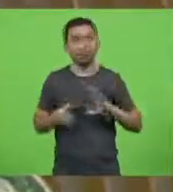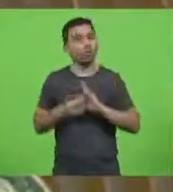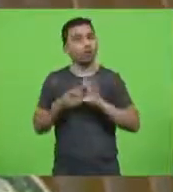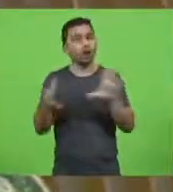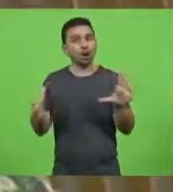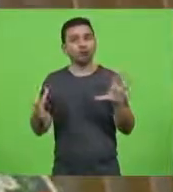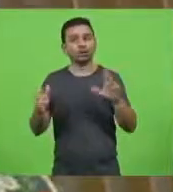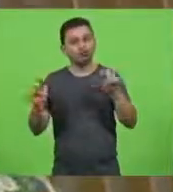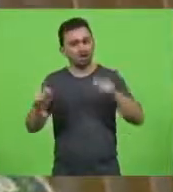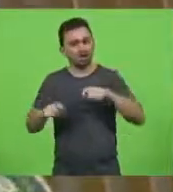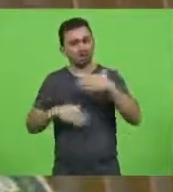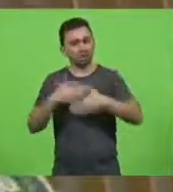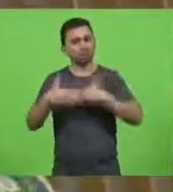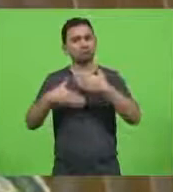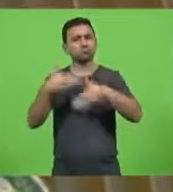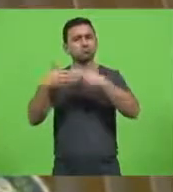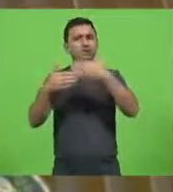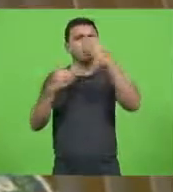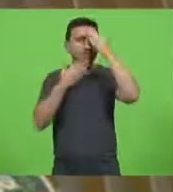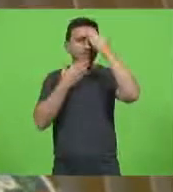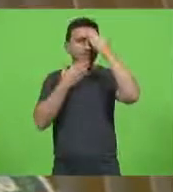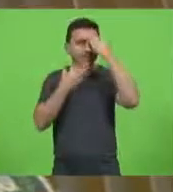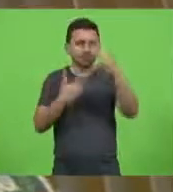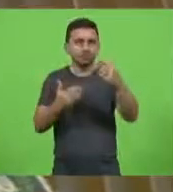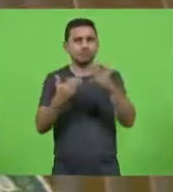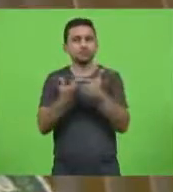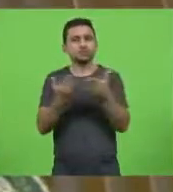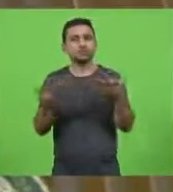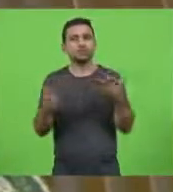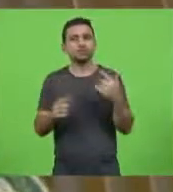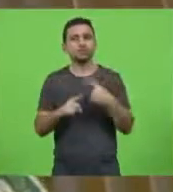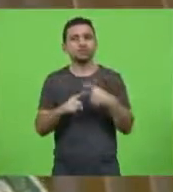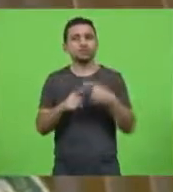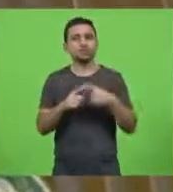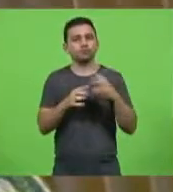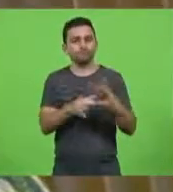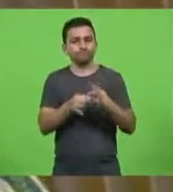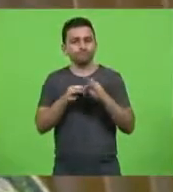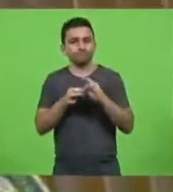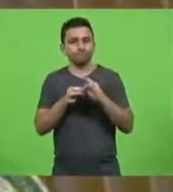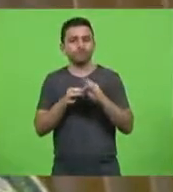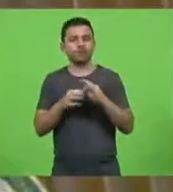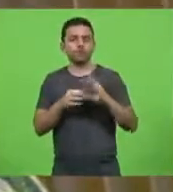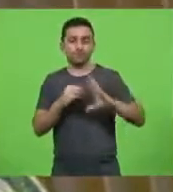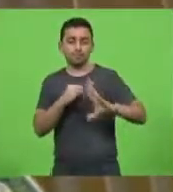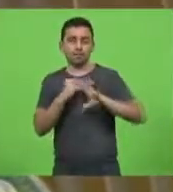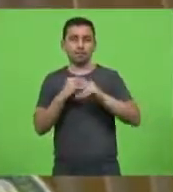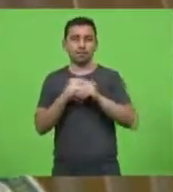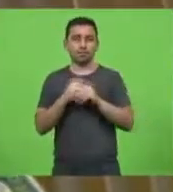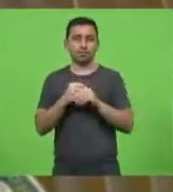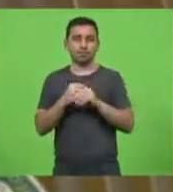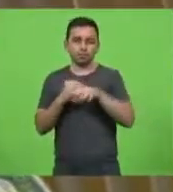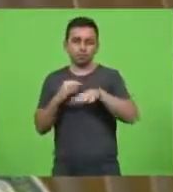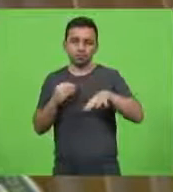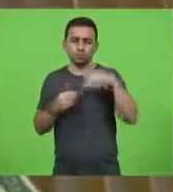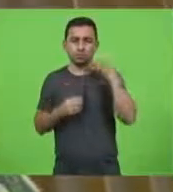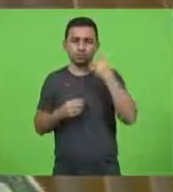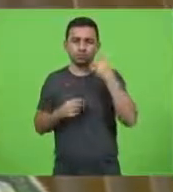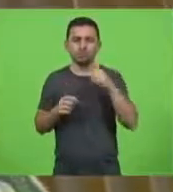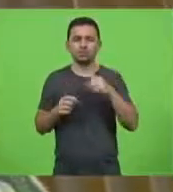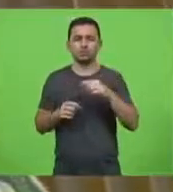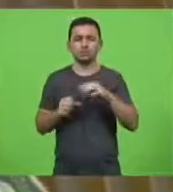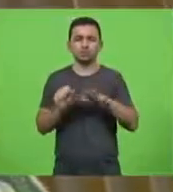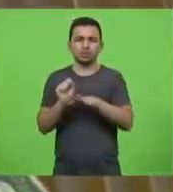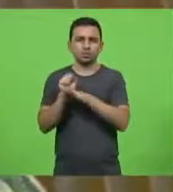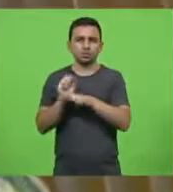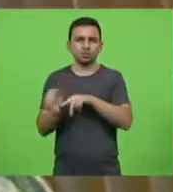com isso, né. E quero que agradecê-los, porque a parceria dos senhores com as emendas parlamentares, né, tanto para todos da segurança pública, é